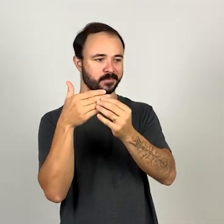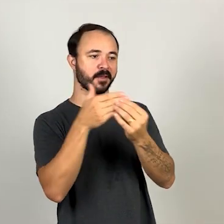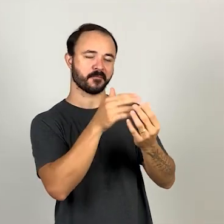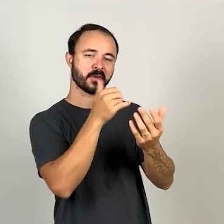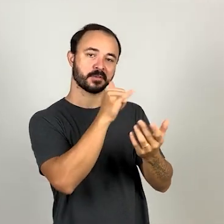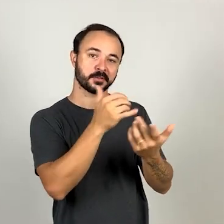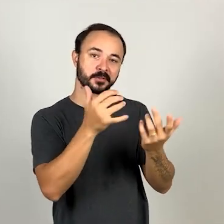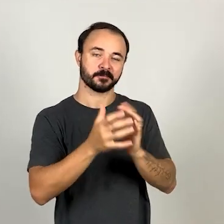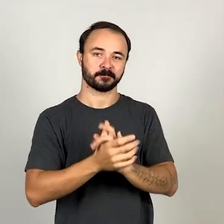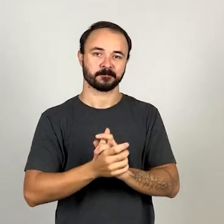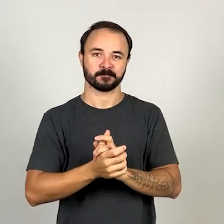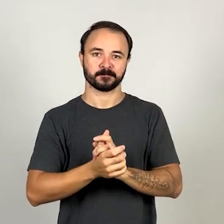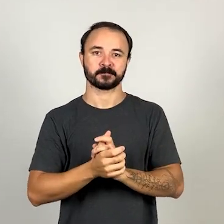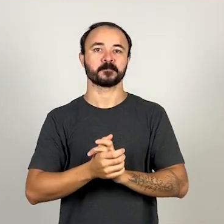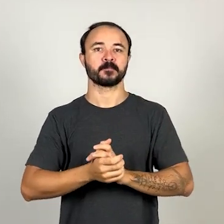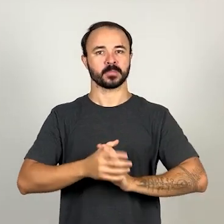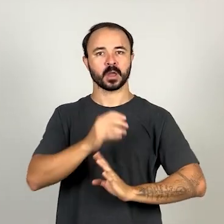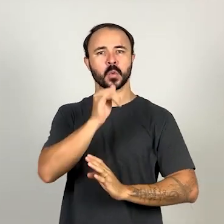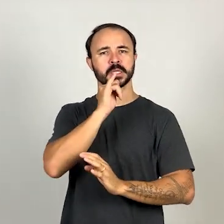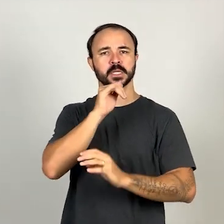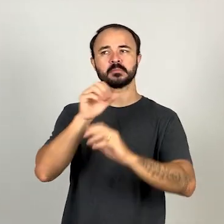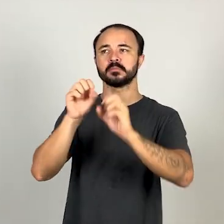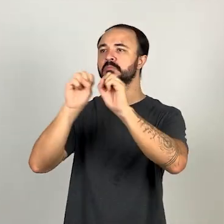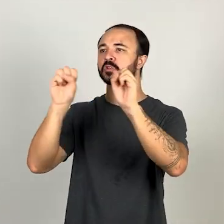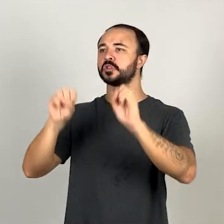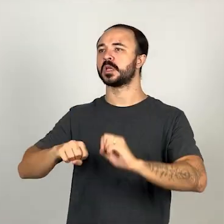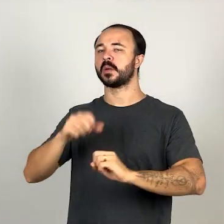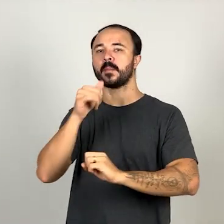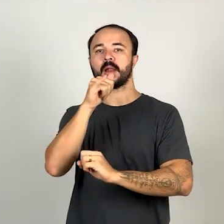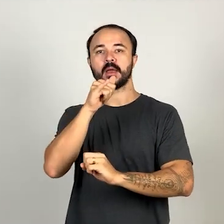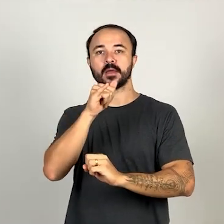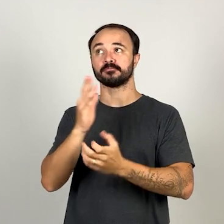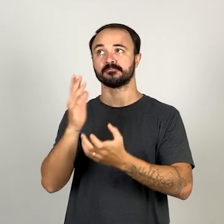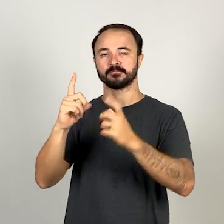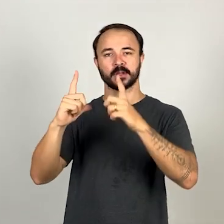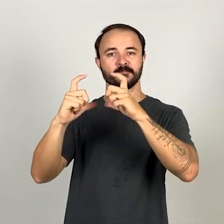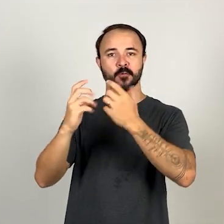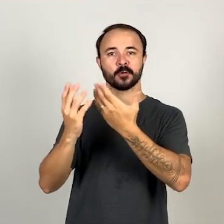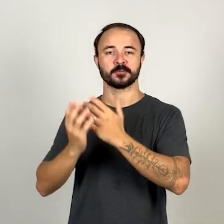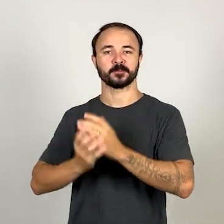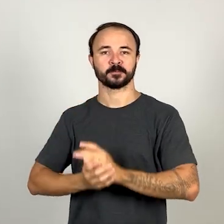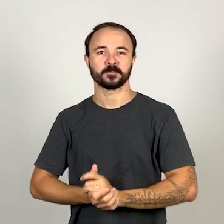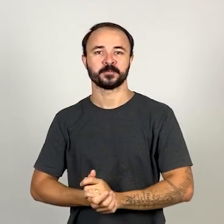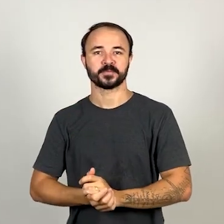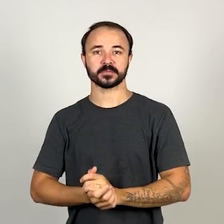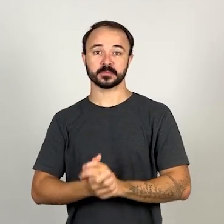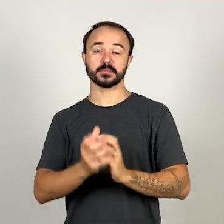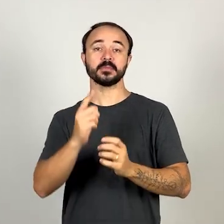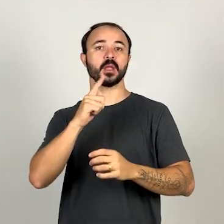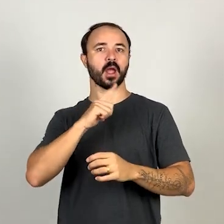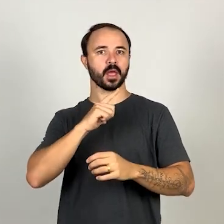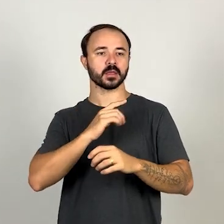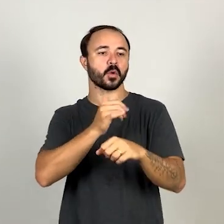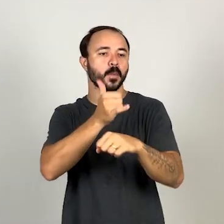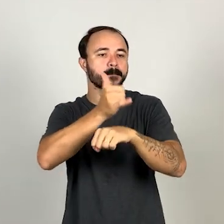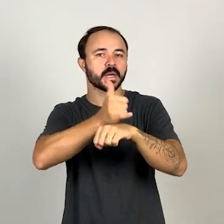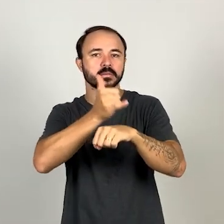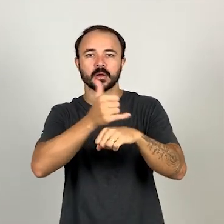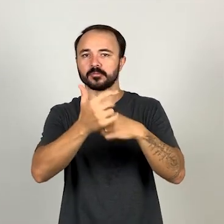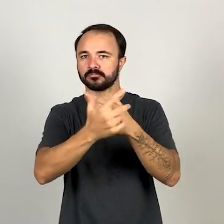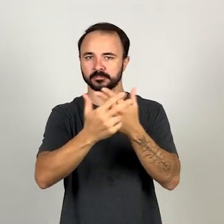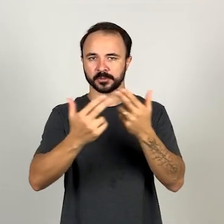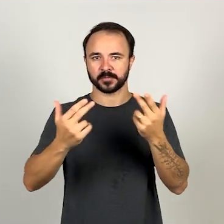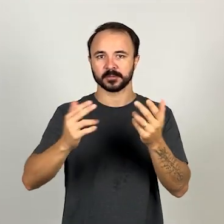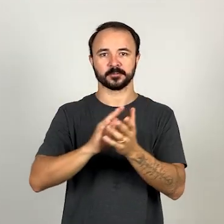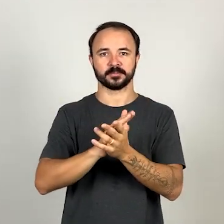elétrico, como apresentado na figura à esquerda, os elétrons livres presentes no fio condutor, que é feito de algum metal, ele passa a se